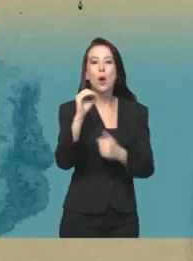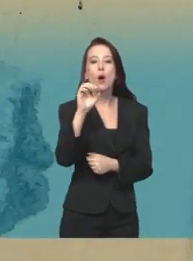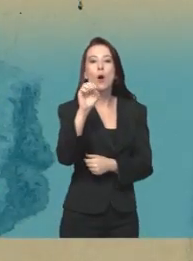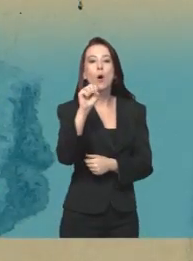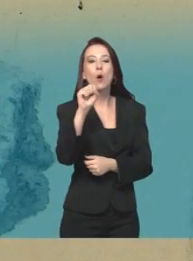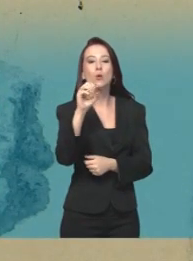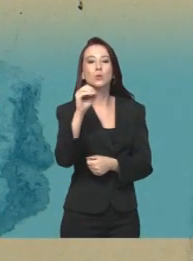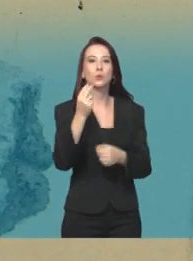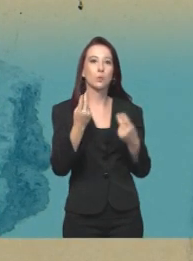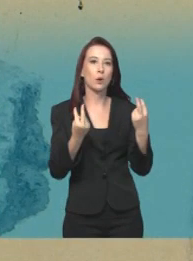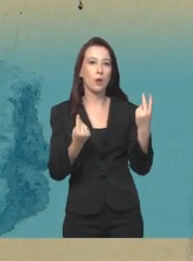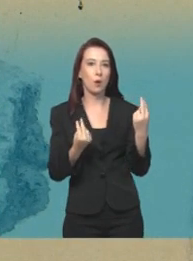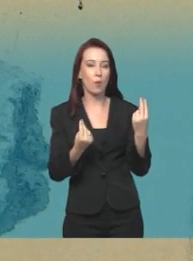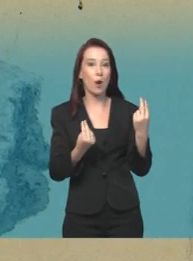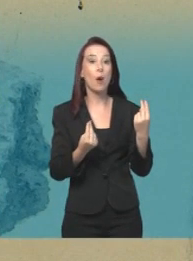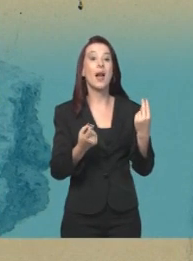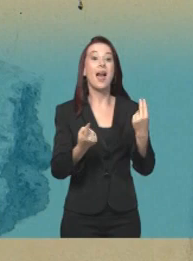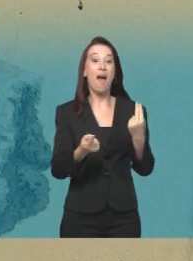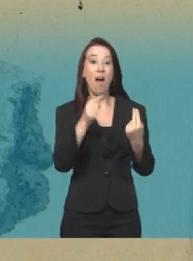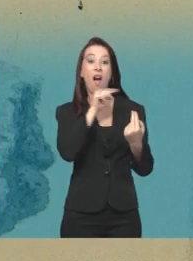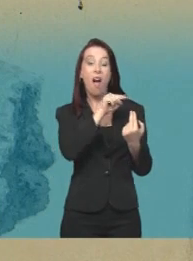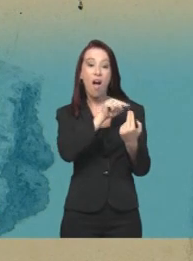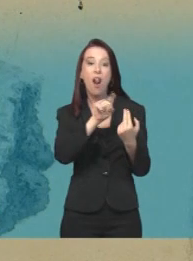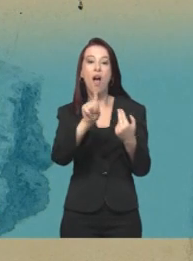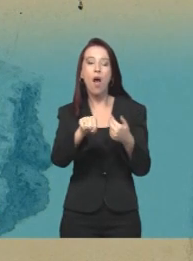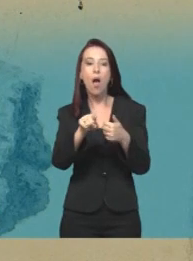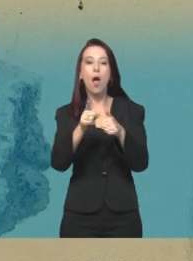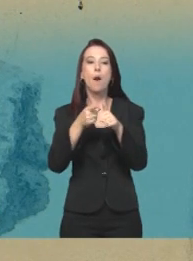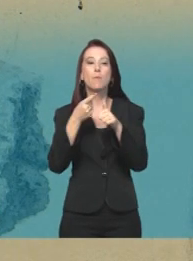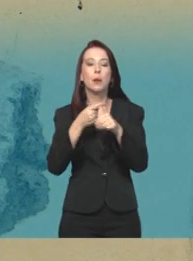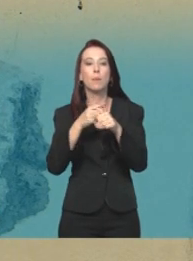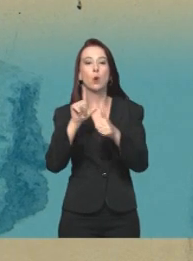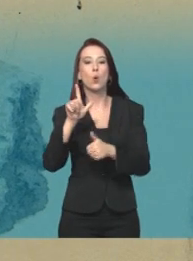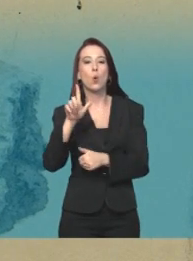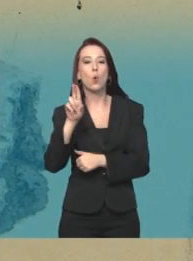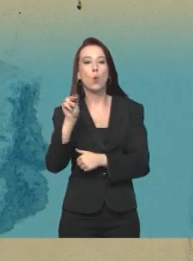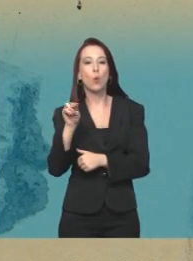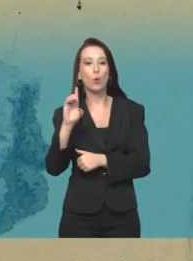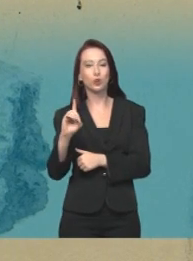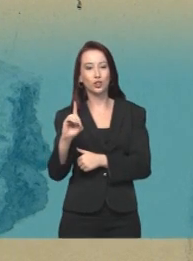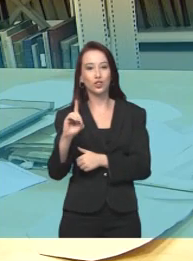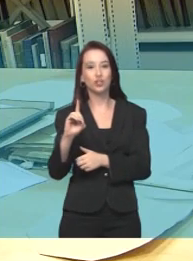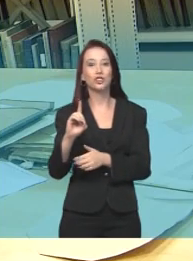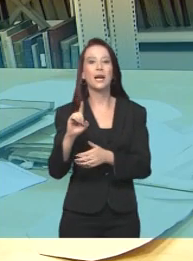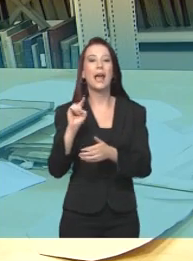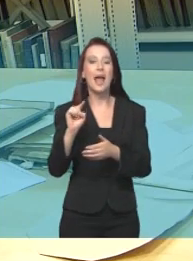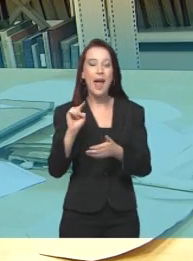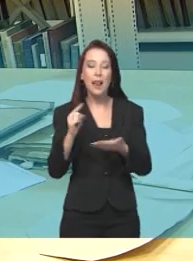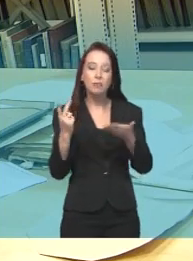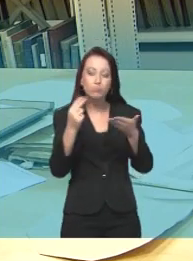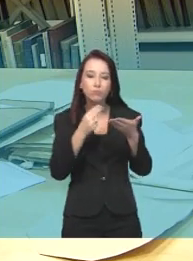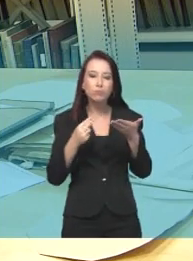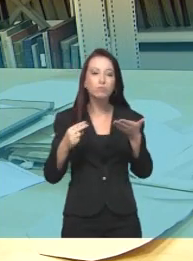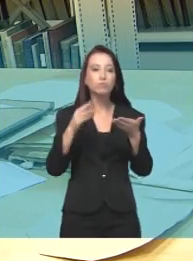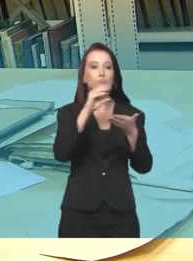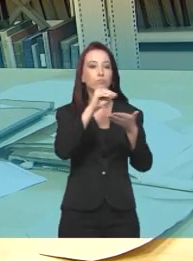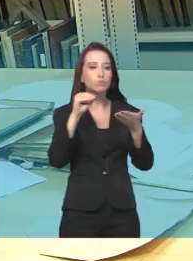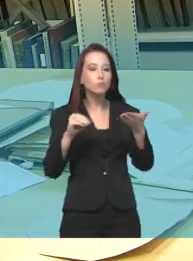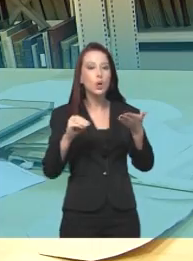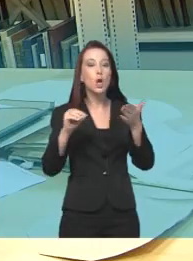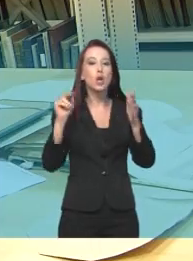o mesmo osso. Essa foi da primeira memória do Lund sobre